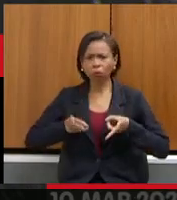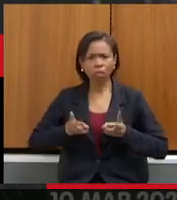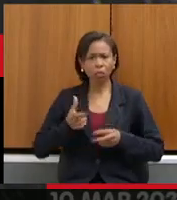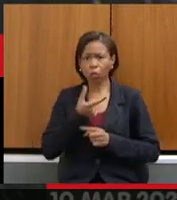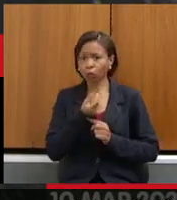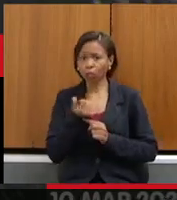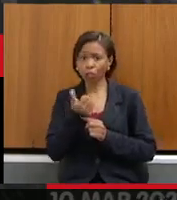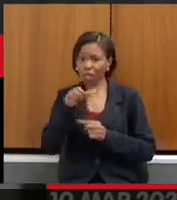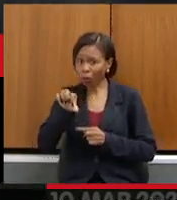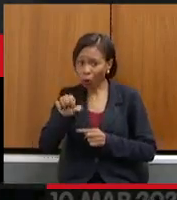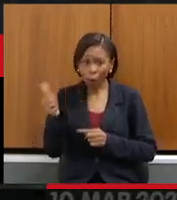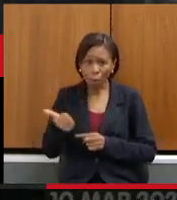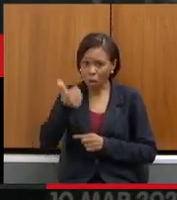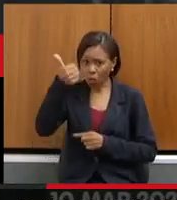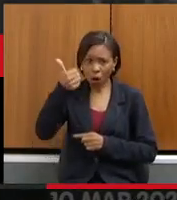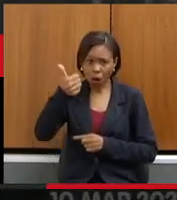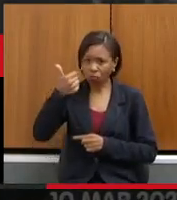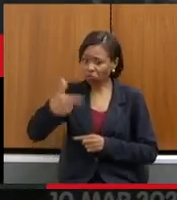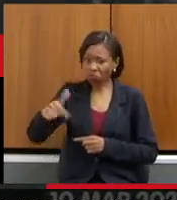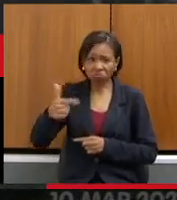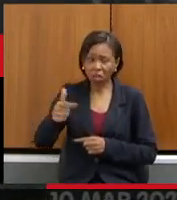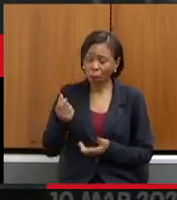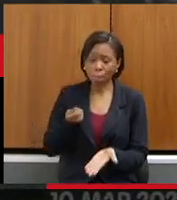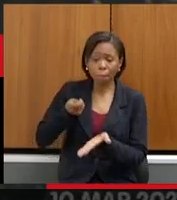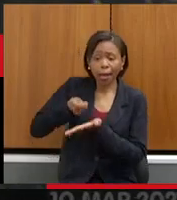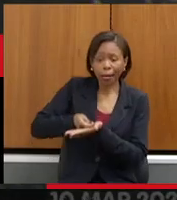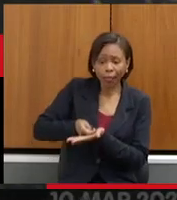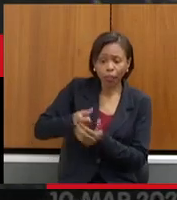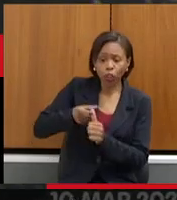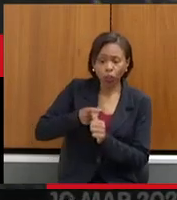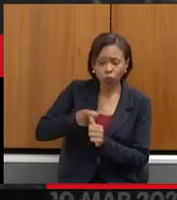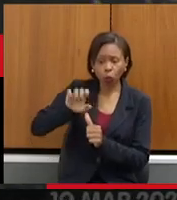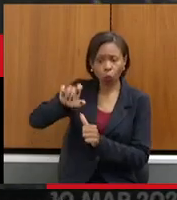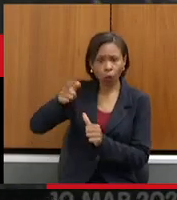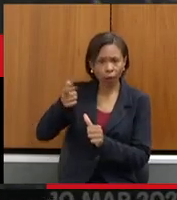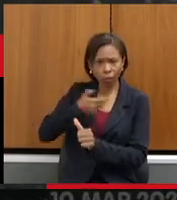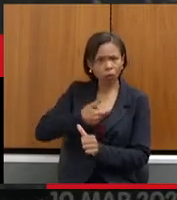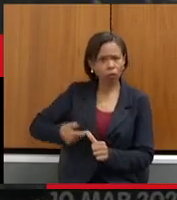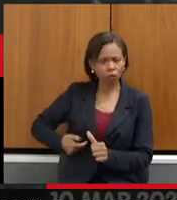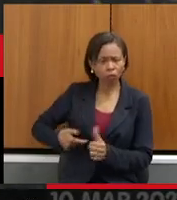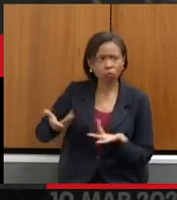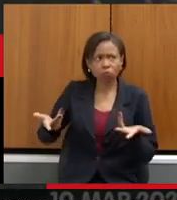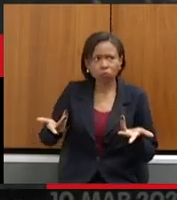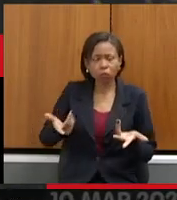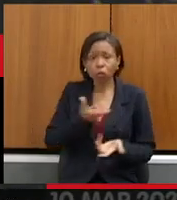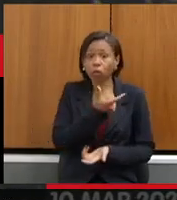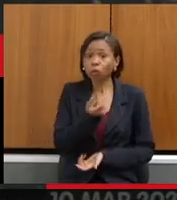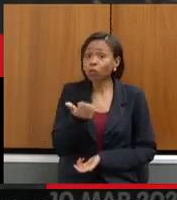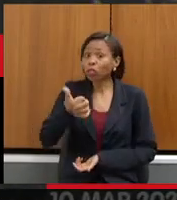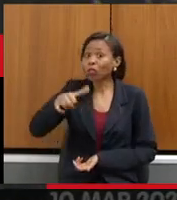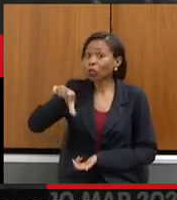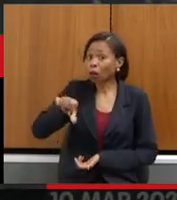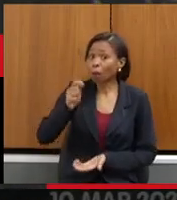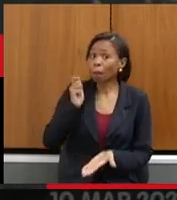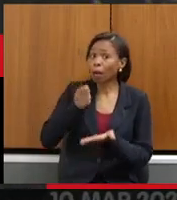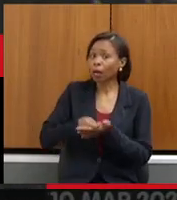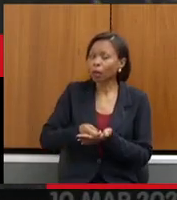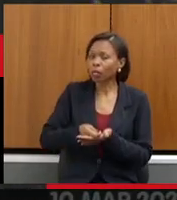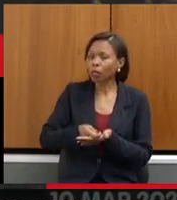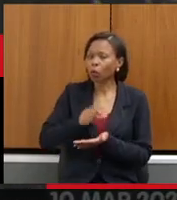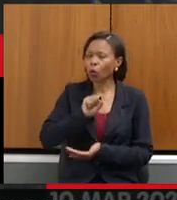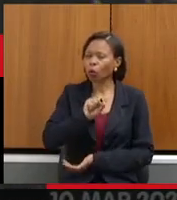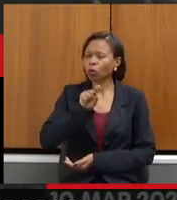2019 pagando dívidas do governo anterior 2019 execução para o pagamento Oi e